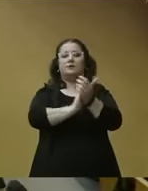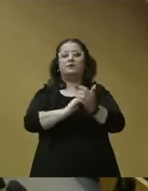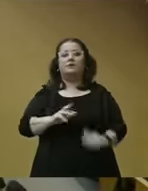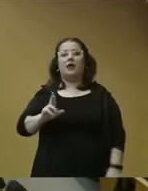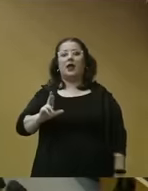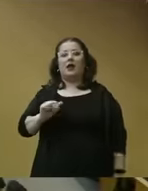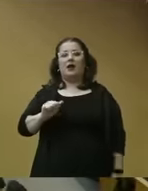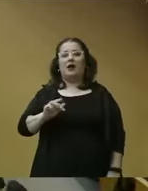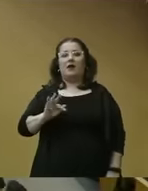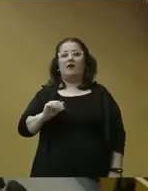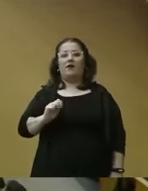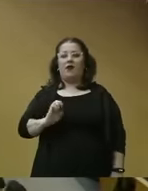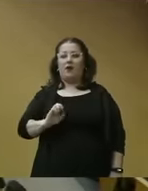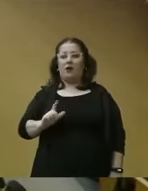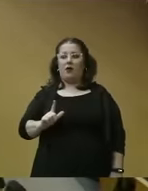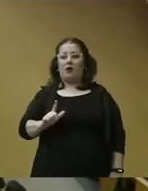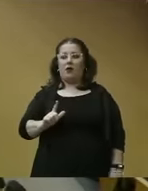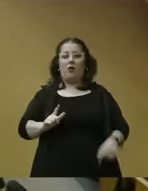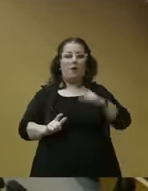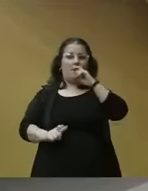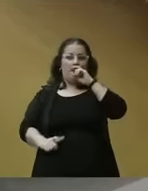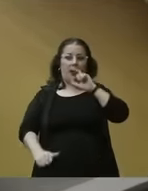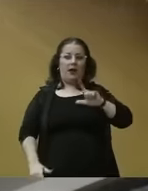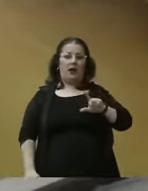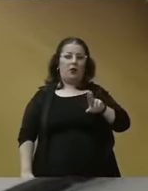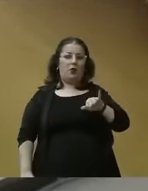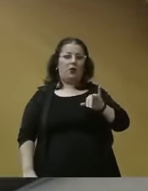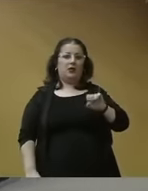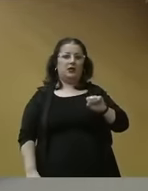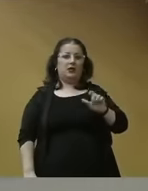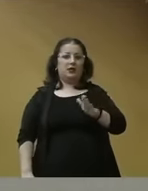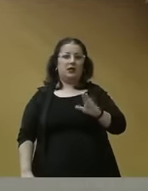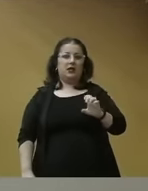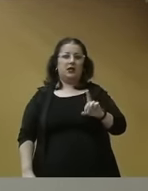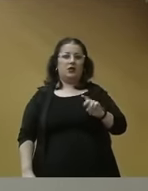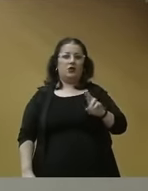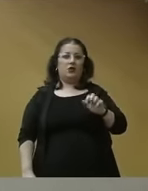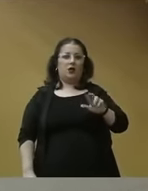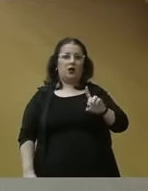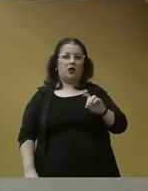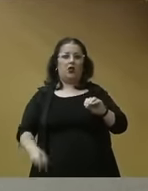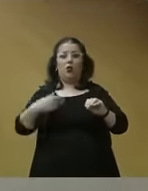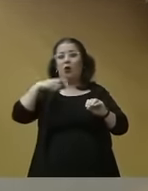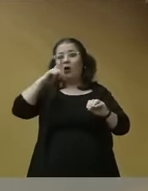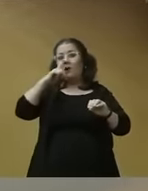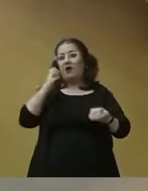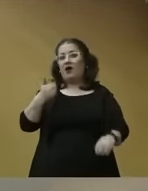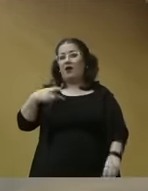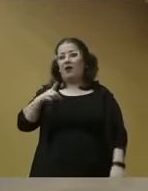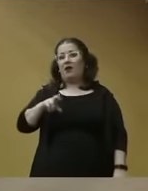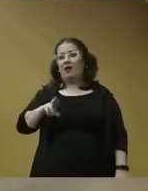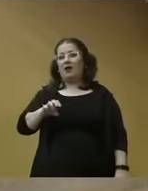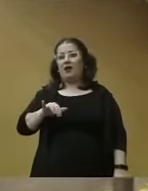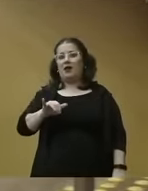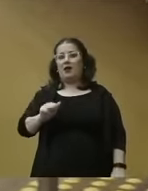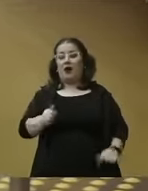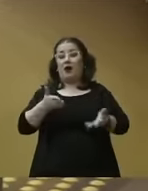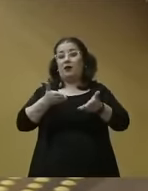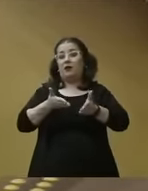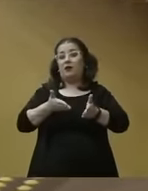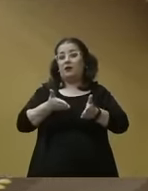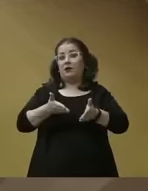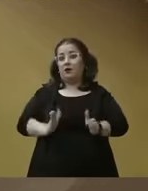Rafael Andrade Pires, filho de Luiz Eduardo Duarte Pires e Andréa Andrade Pires, natural do Capão do